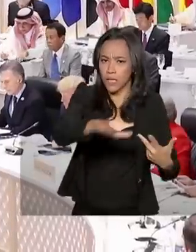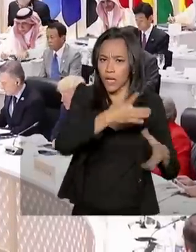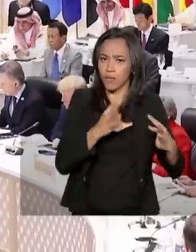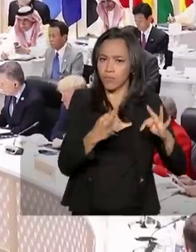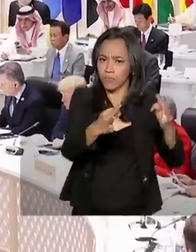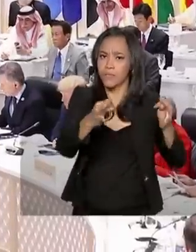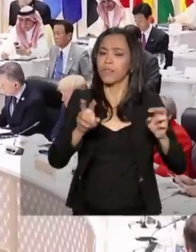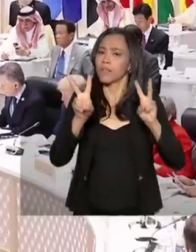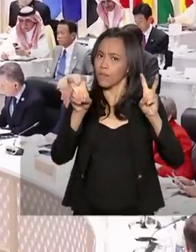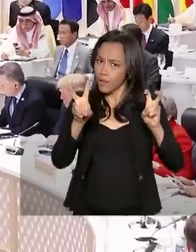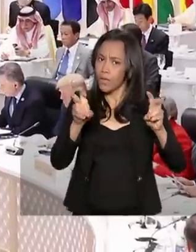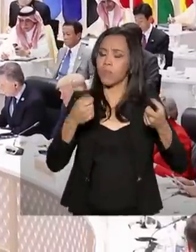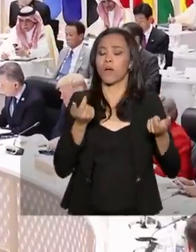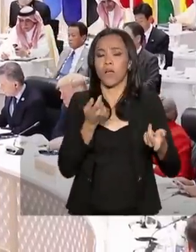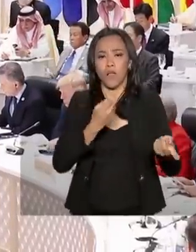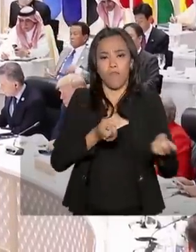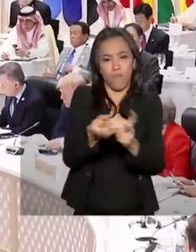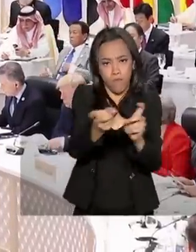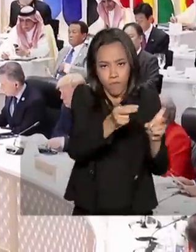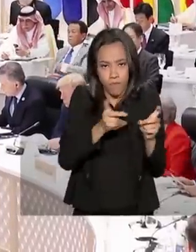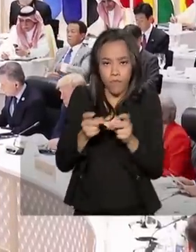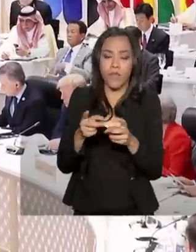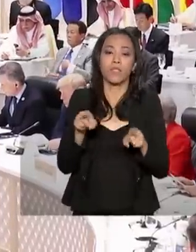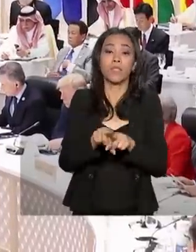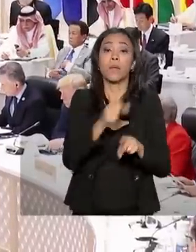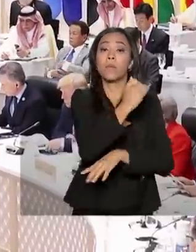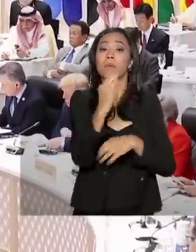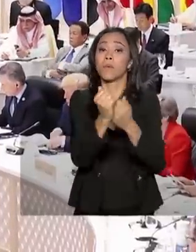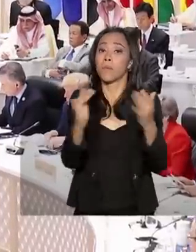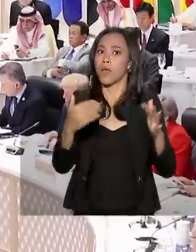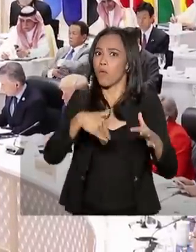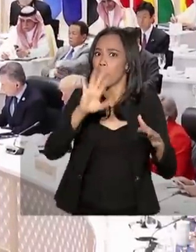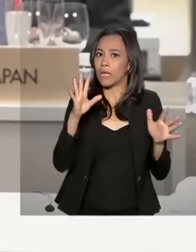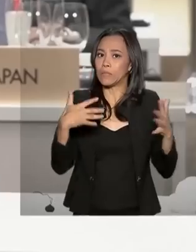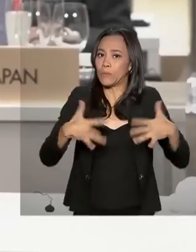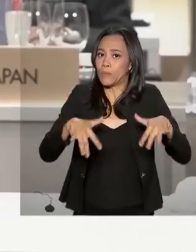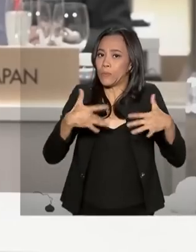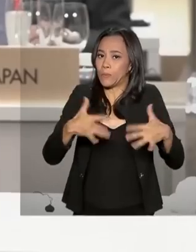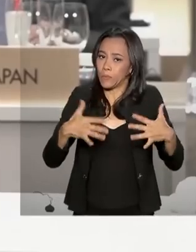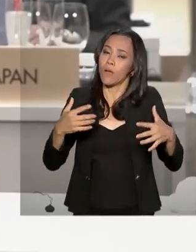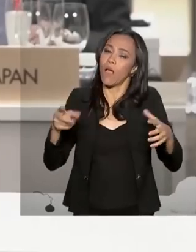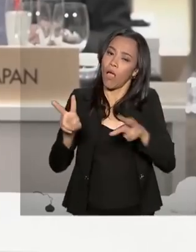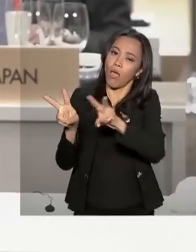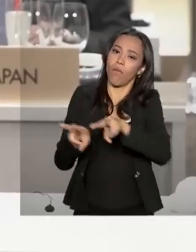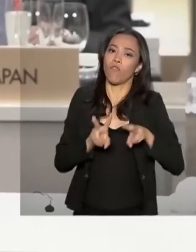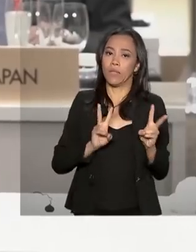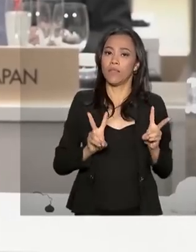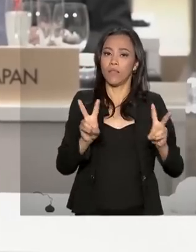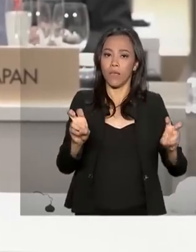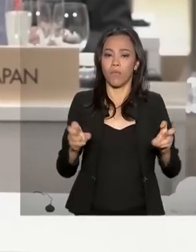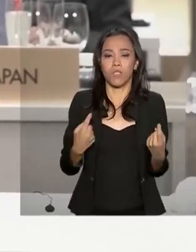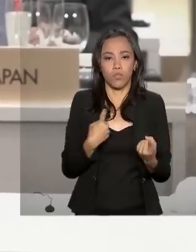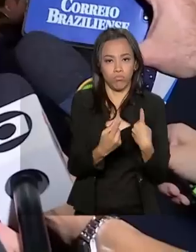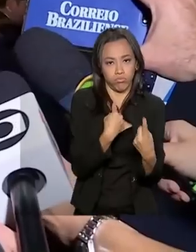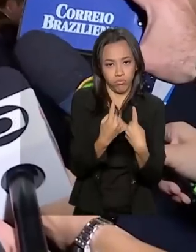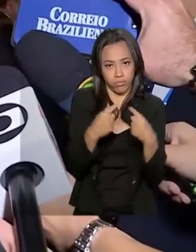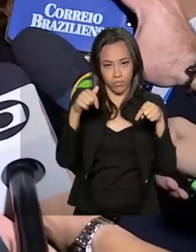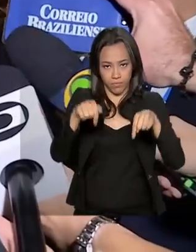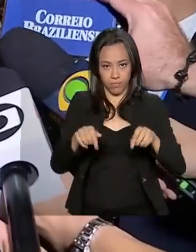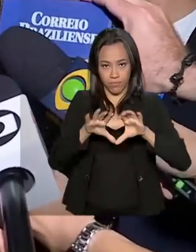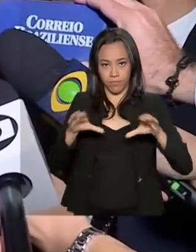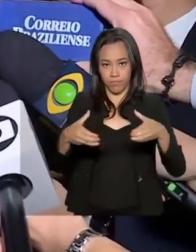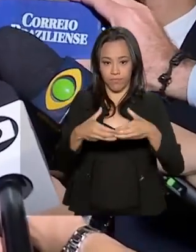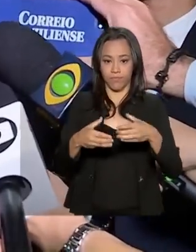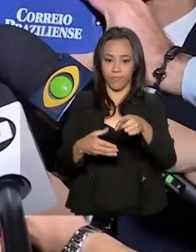tratados. Comércio e meio ambiente, considerados mais delicados, também fizeram parte dos diálogos.